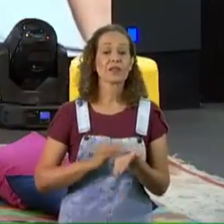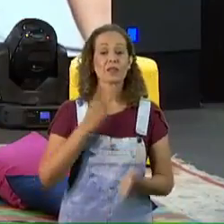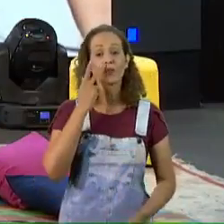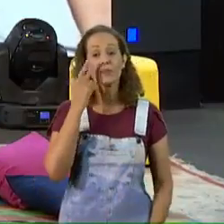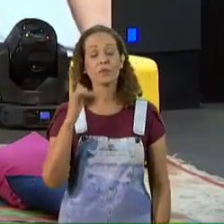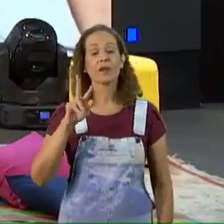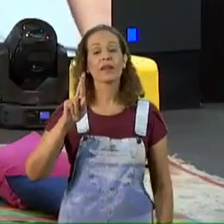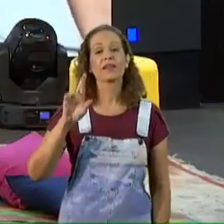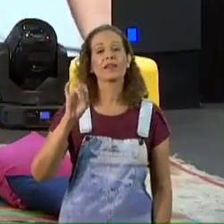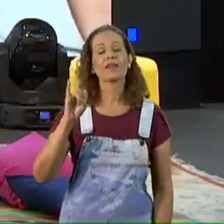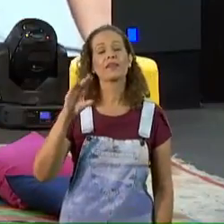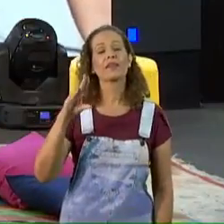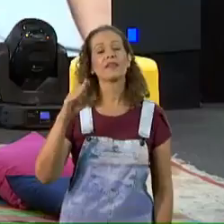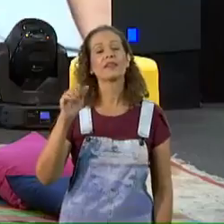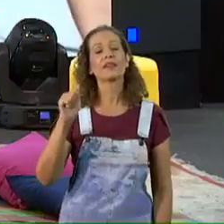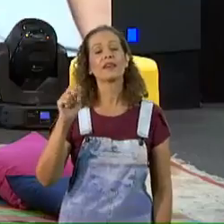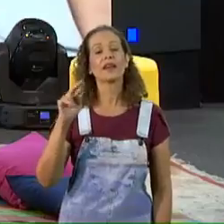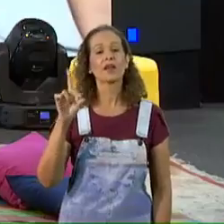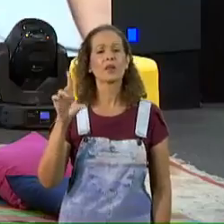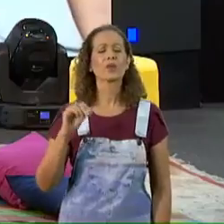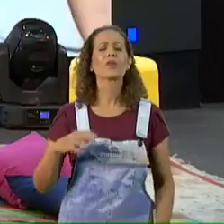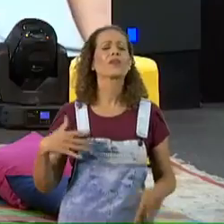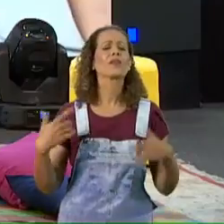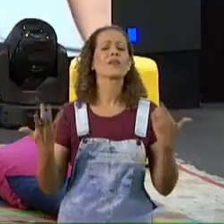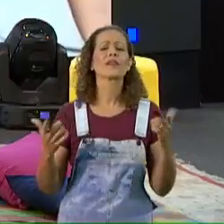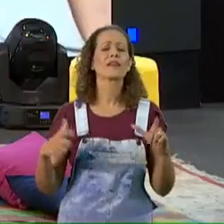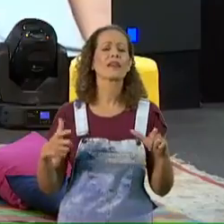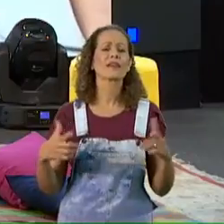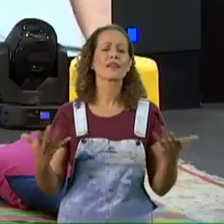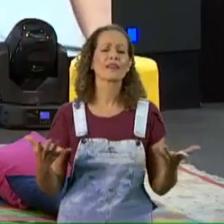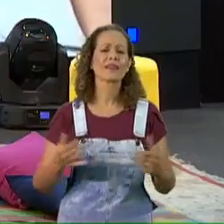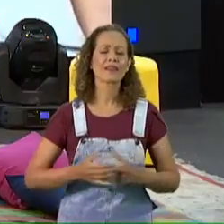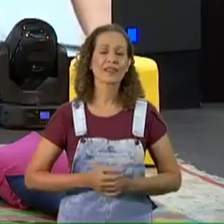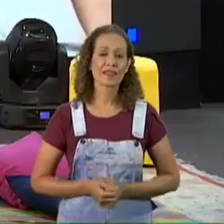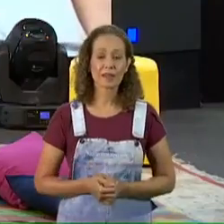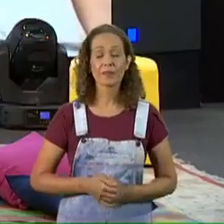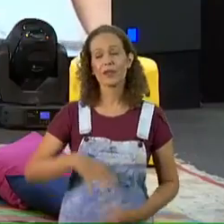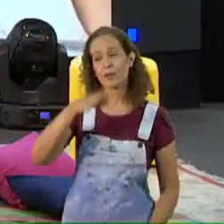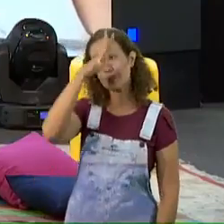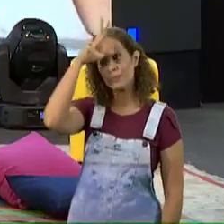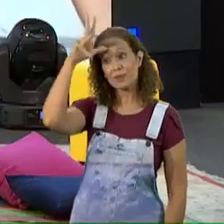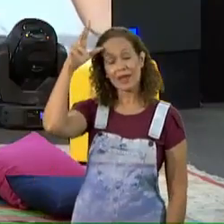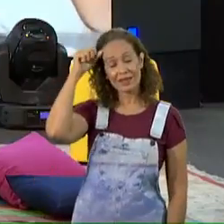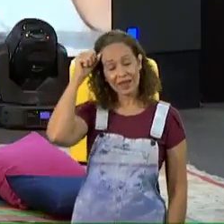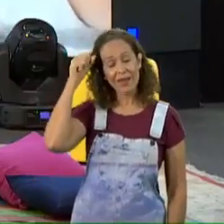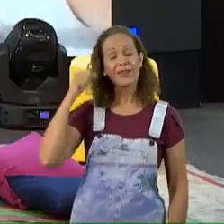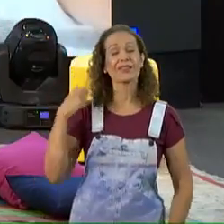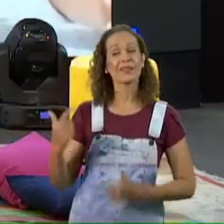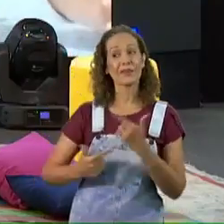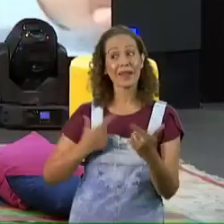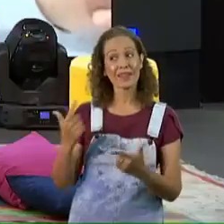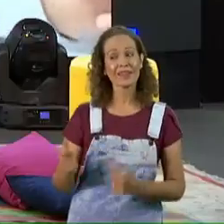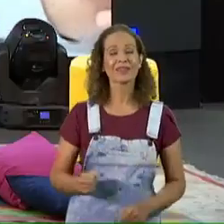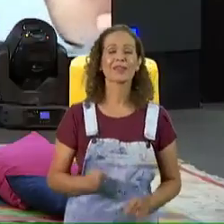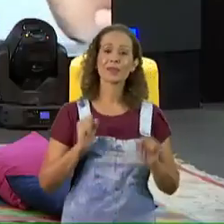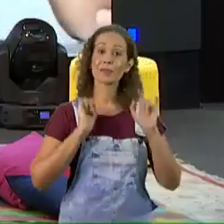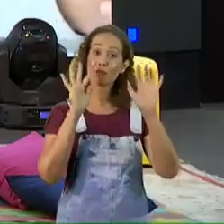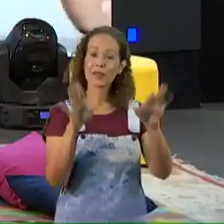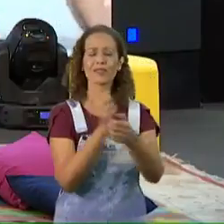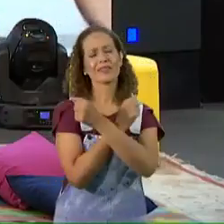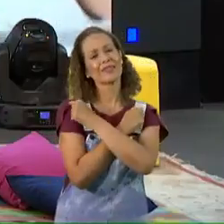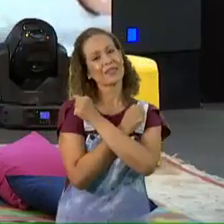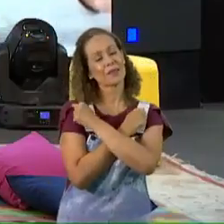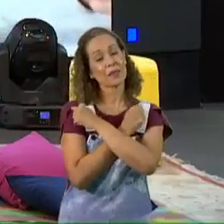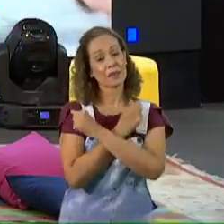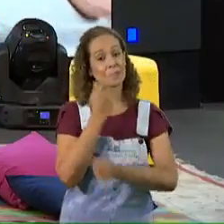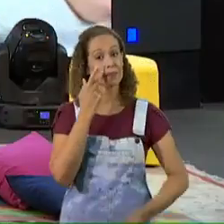Cadê o papai? Tá lá em Manaus trabalhando. Ai, que bênção, manda um abraço pro papai, viu?